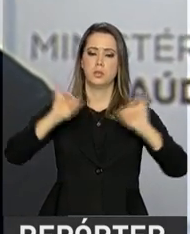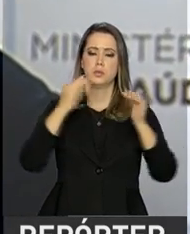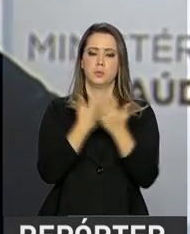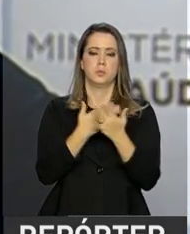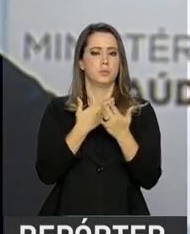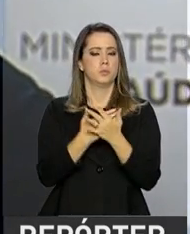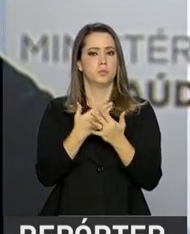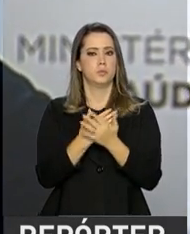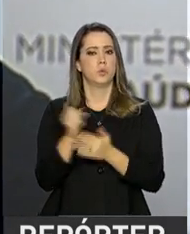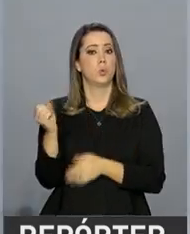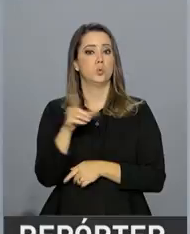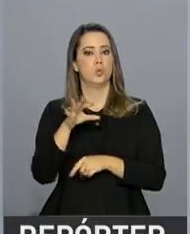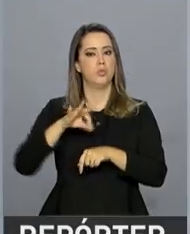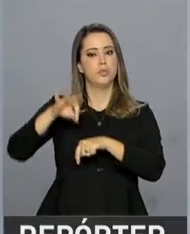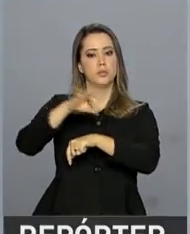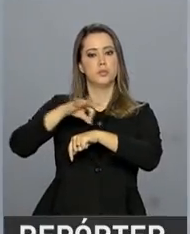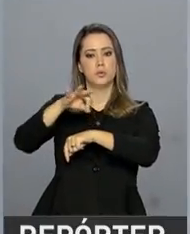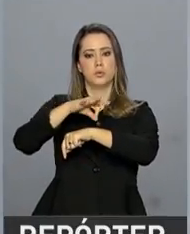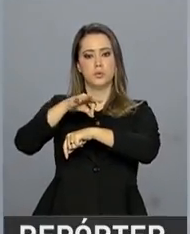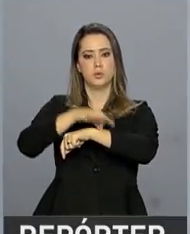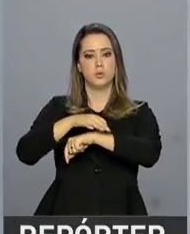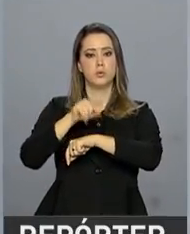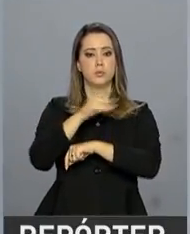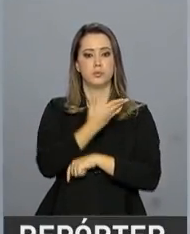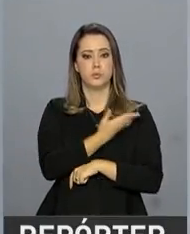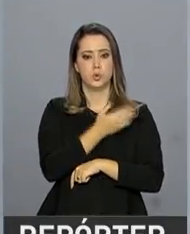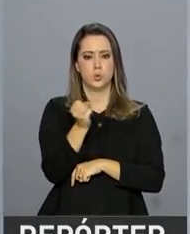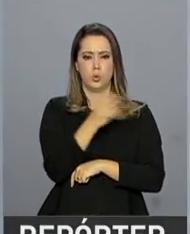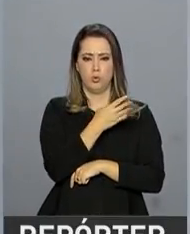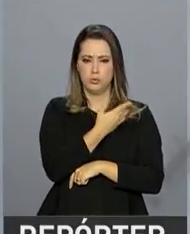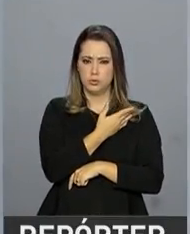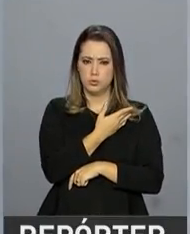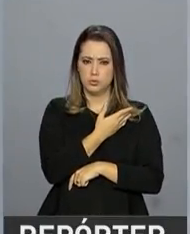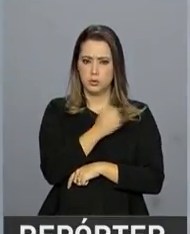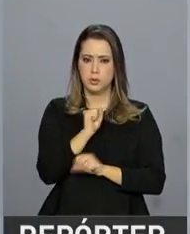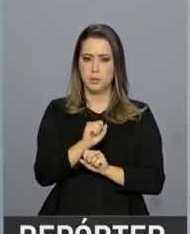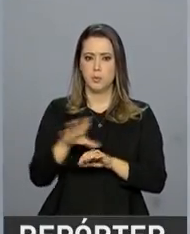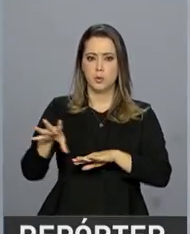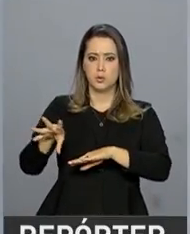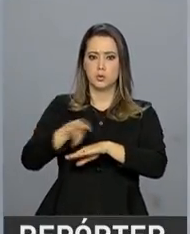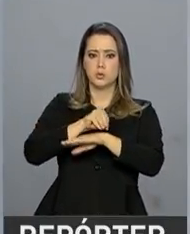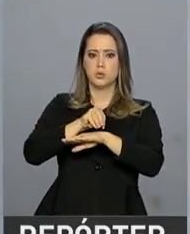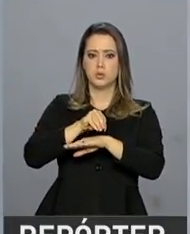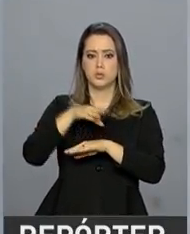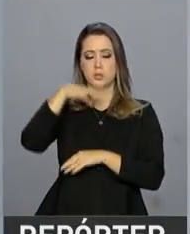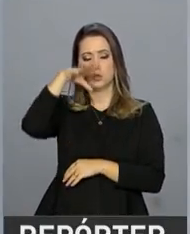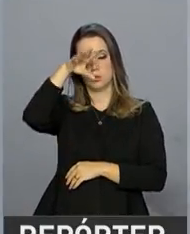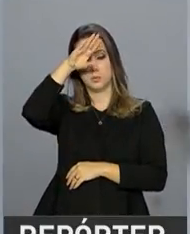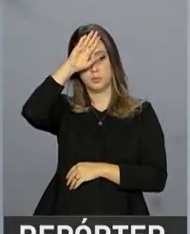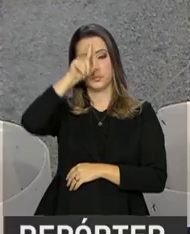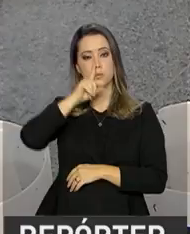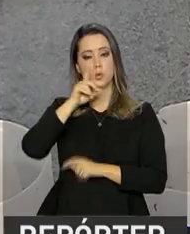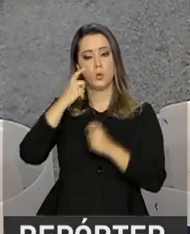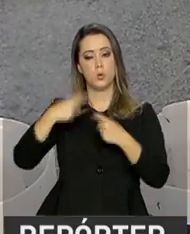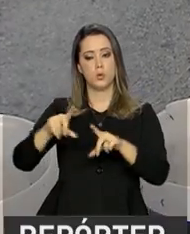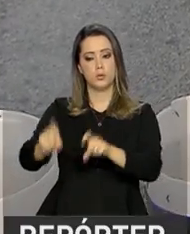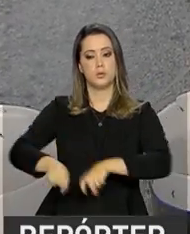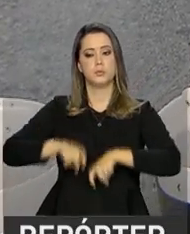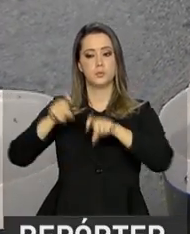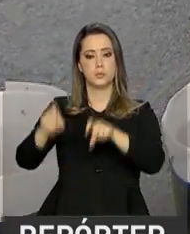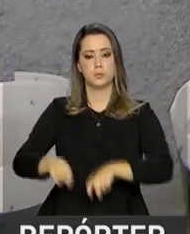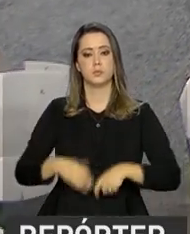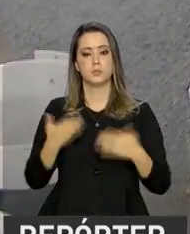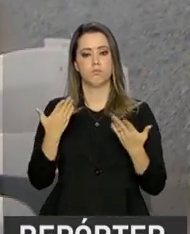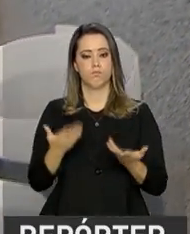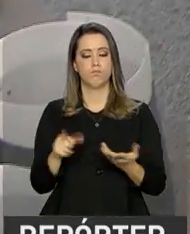sobre um novo mosquito o aedes albopictus que pode transmitir a febre amarela em áreas rurais a sttrans